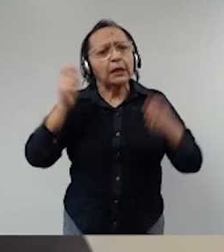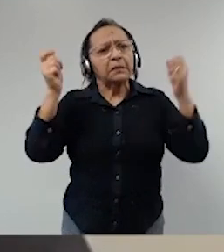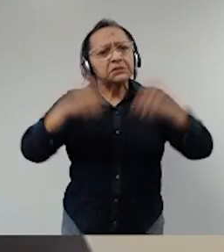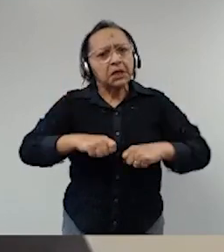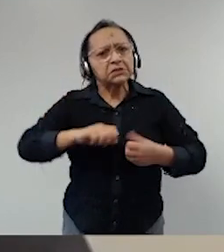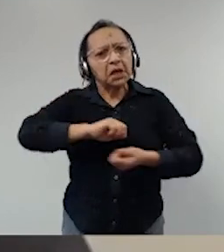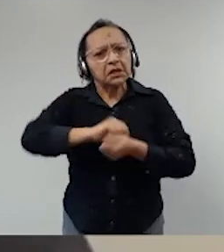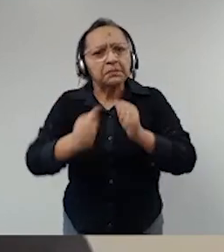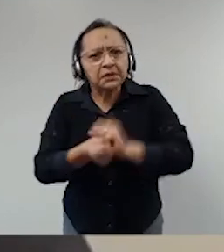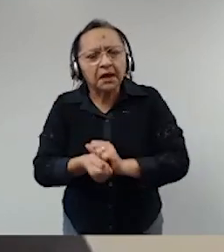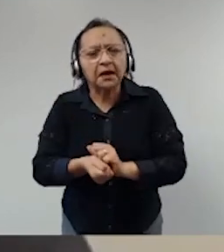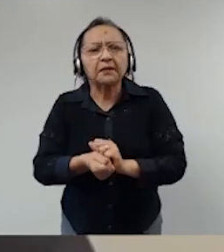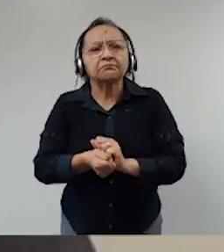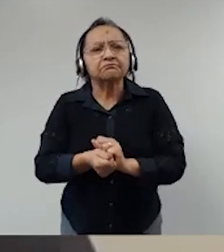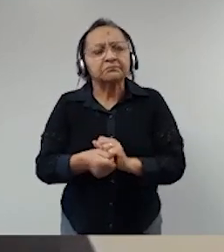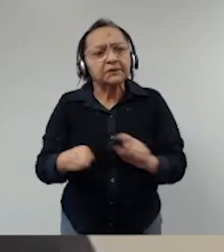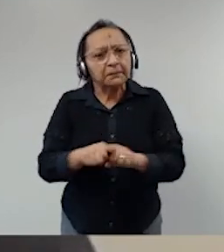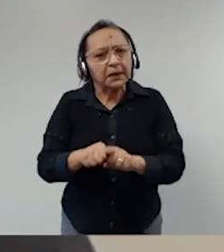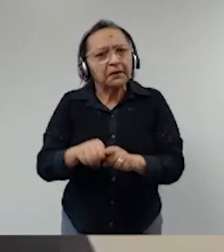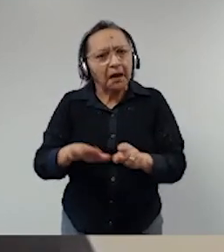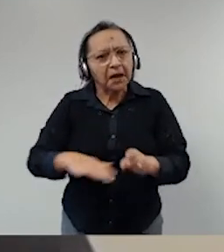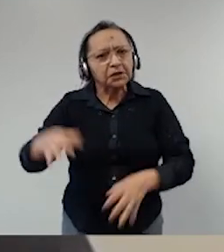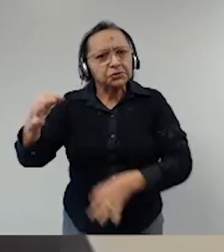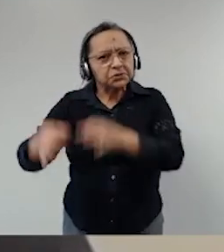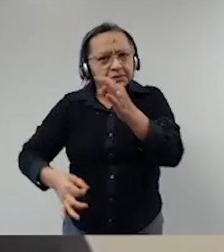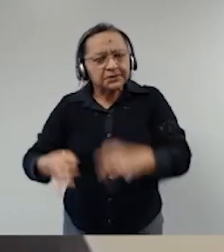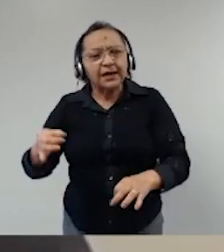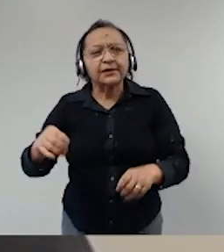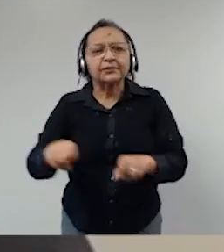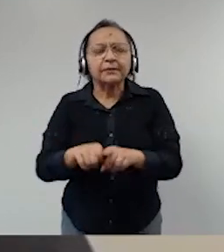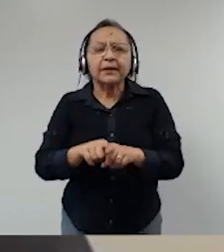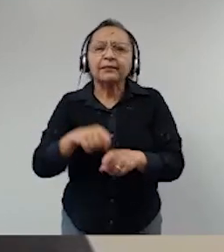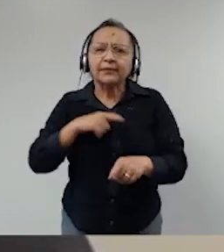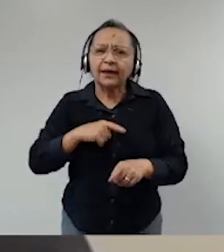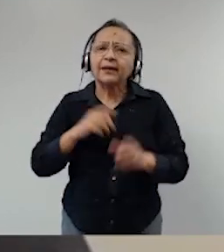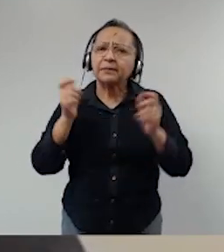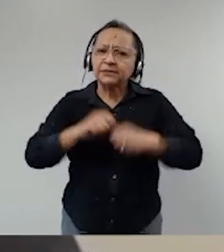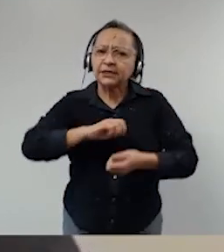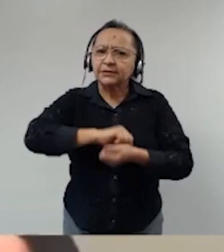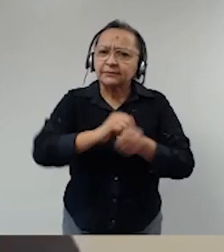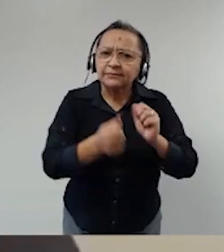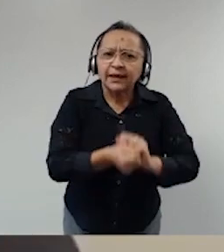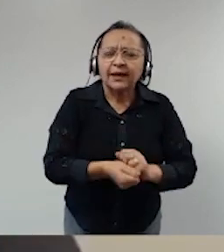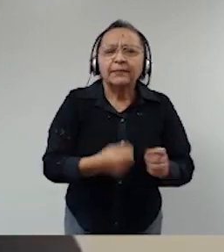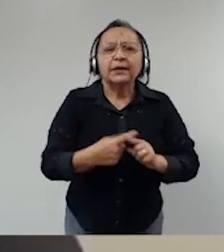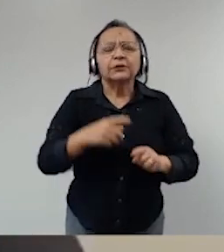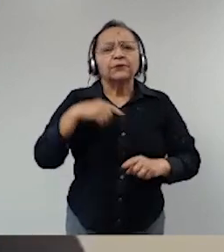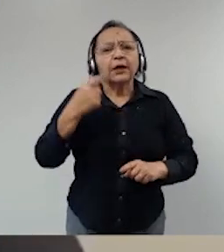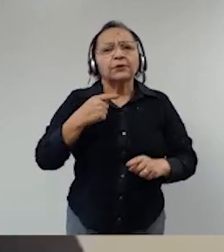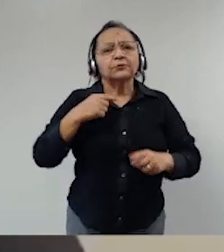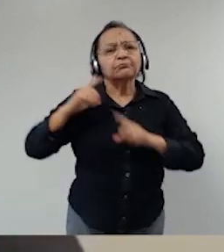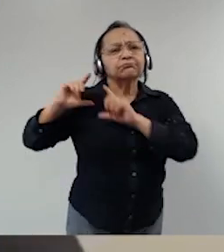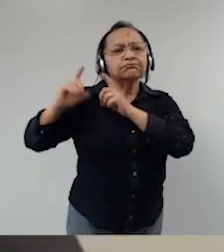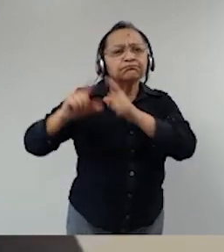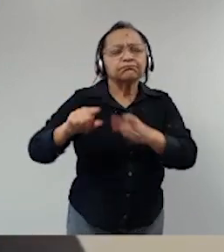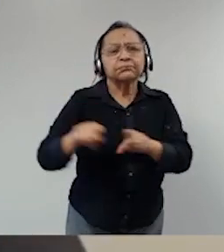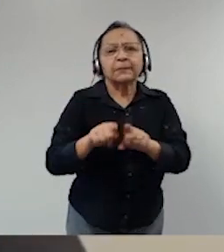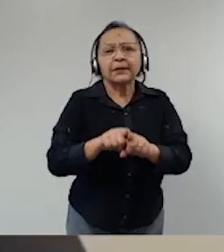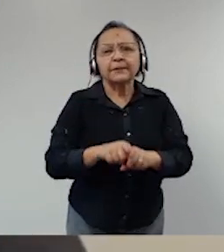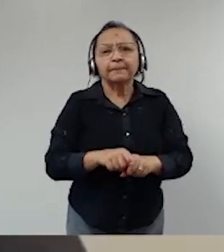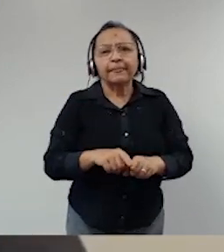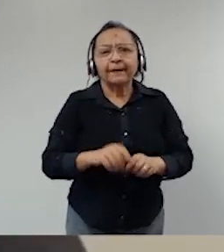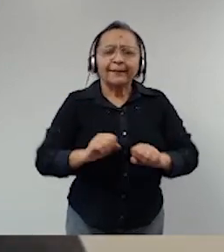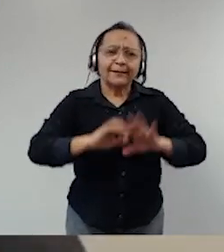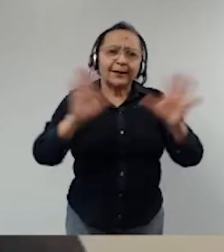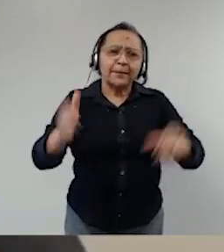próprio judiciário, e eu acho que sendo as sociedades de advogados muito transacionais, muito ligadas, as sociedades de advogados é evidente